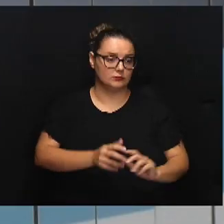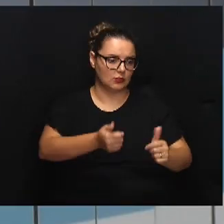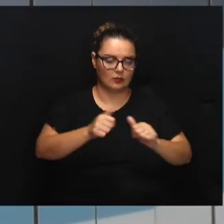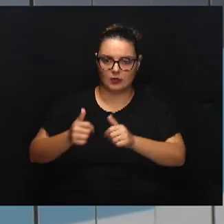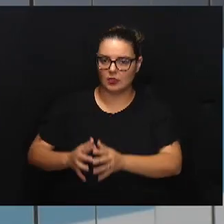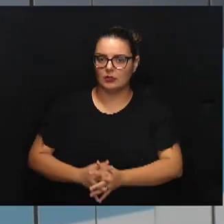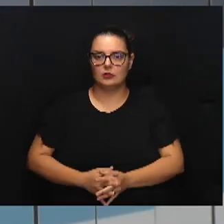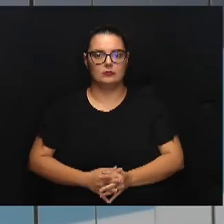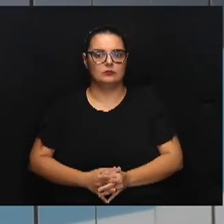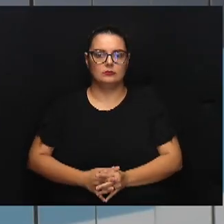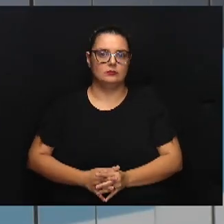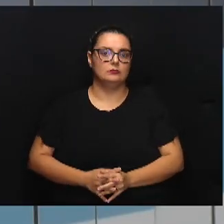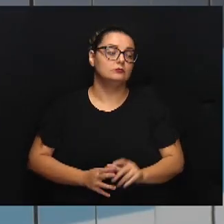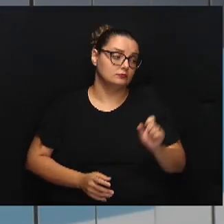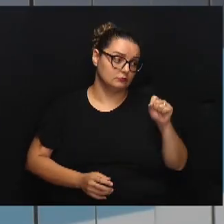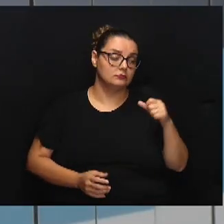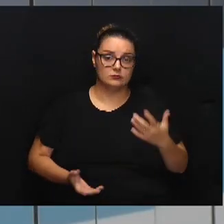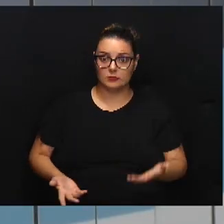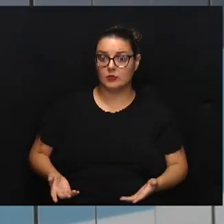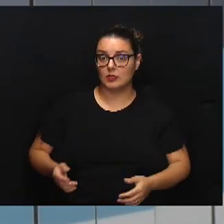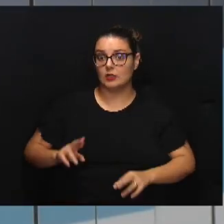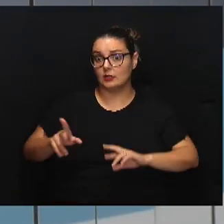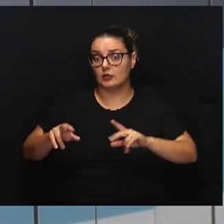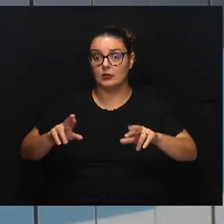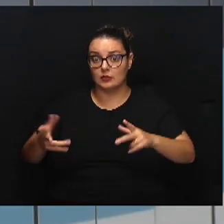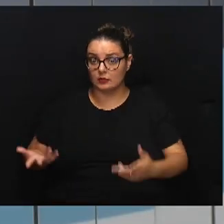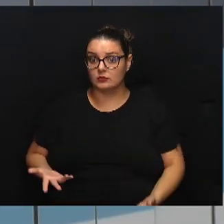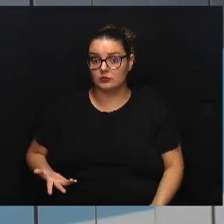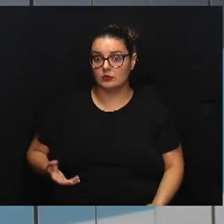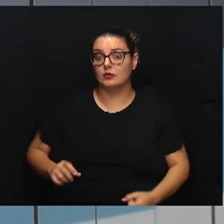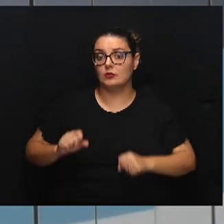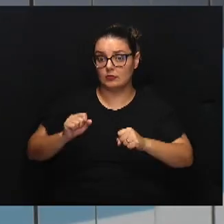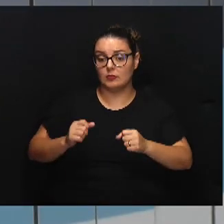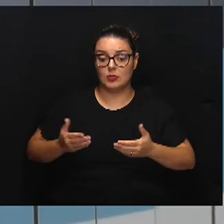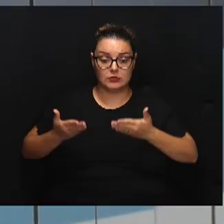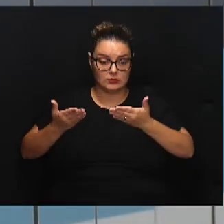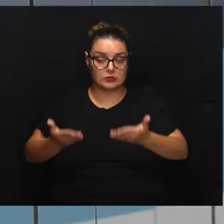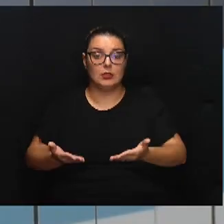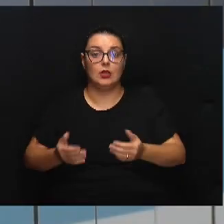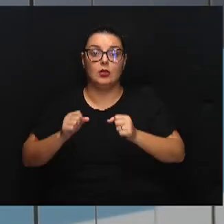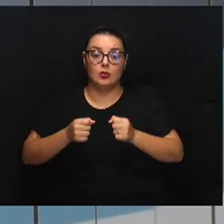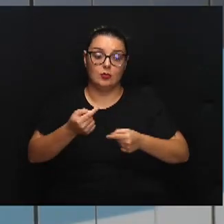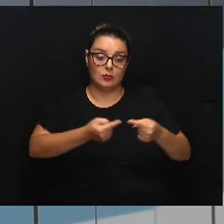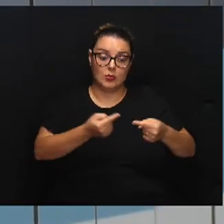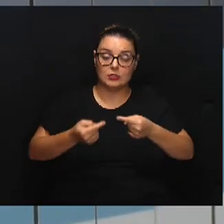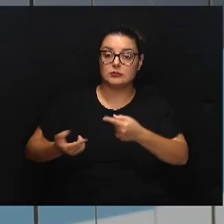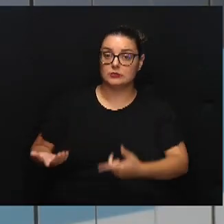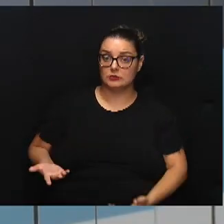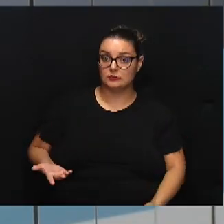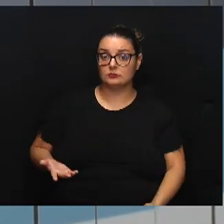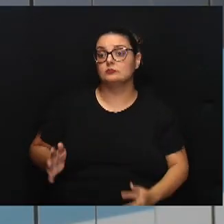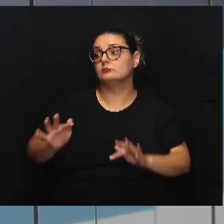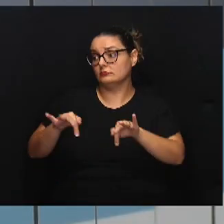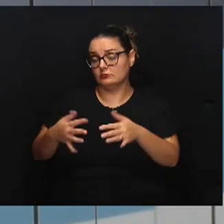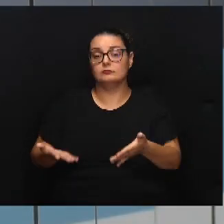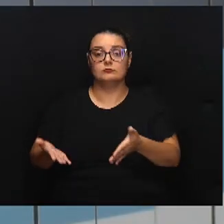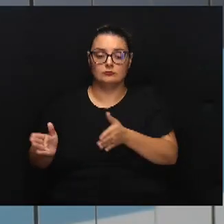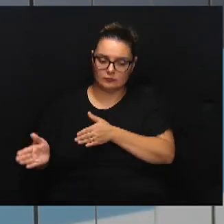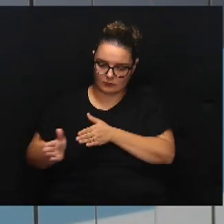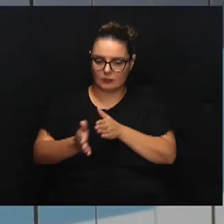avaliações, existem, e que essas divergências elas possam ser colocadas, possam ser debatidas e, no fim, caminhar